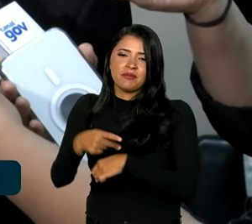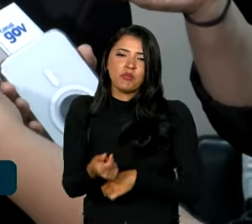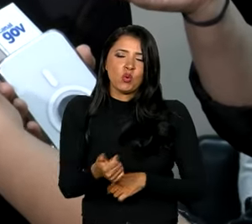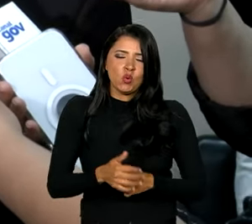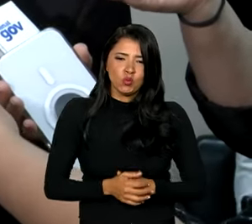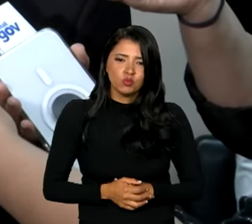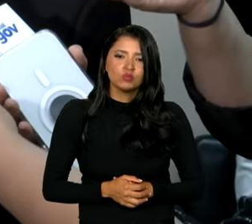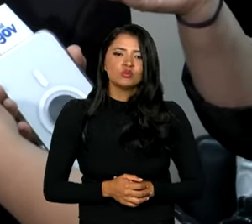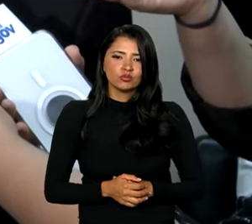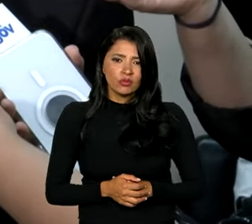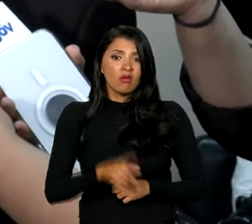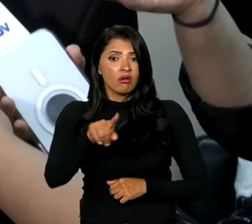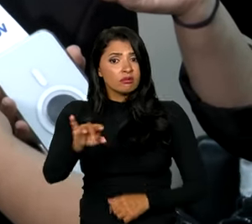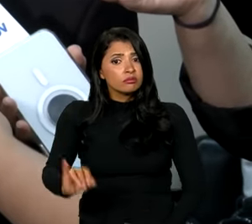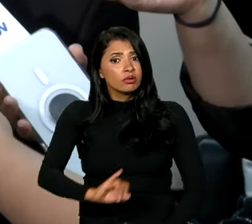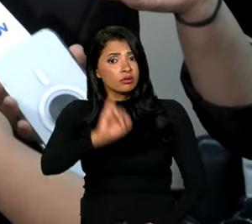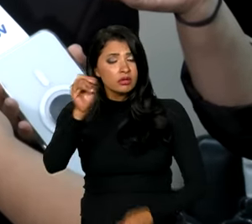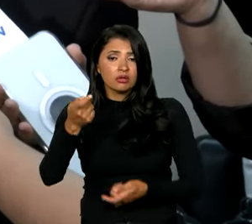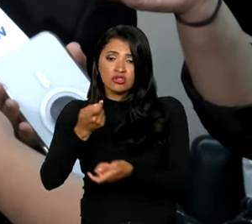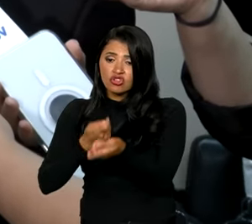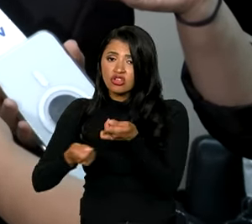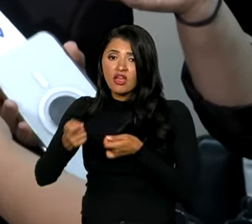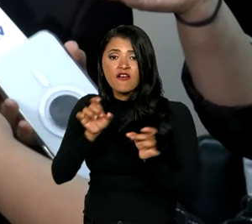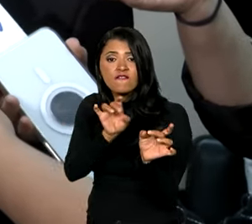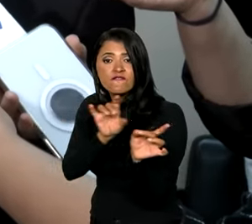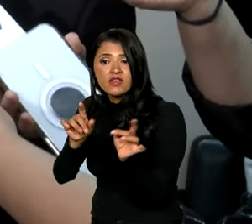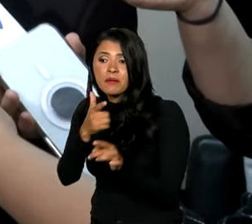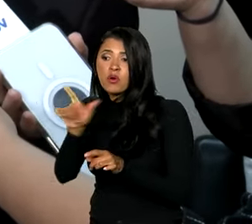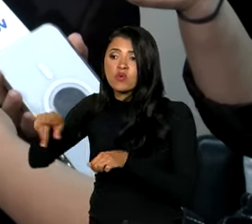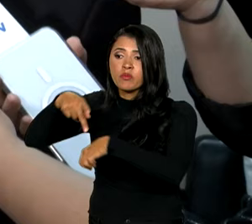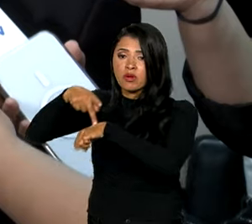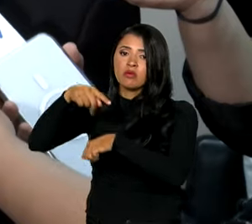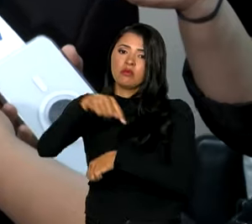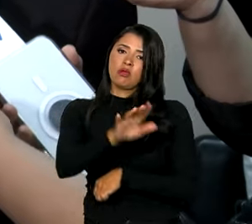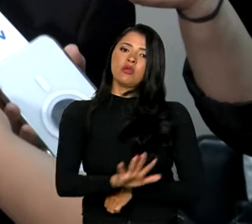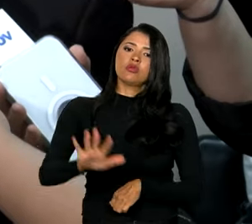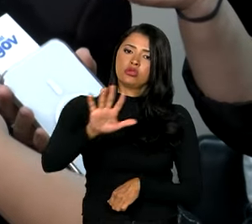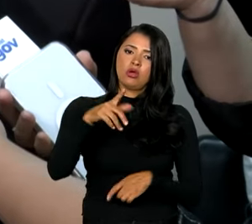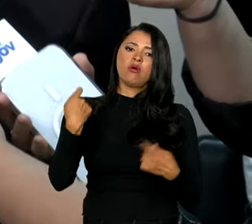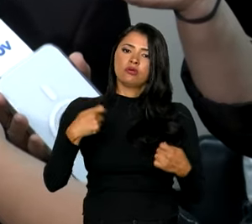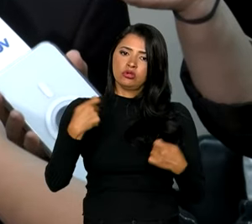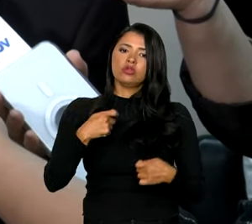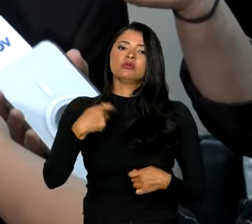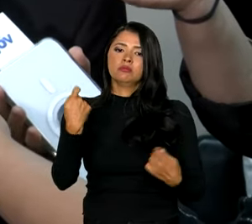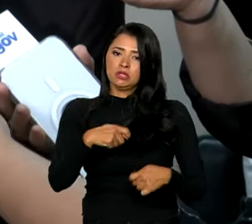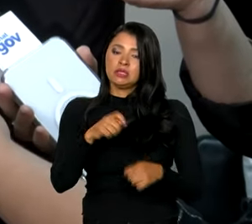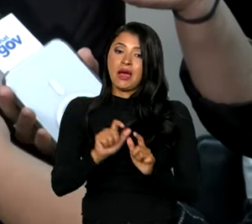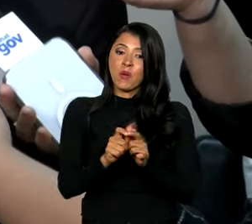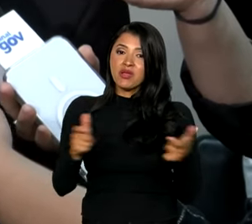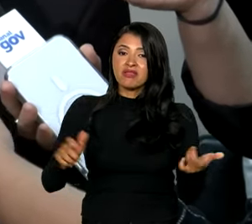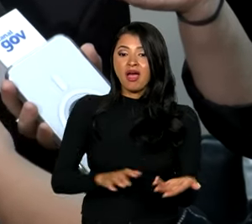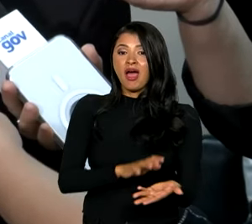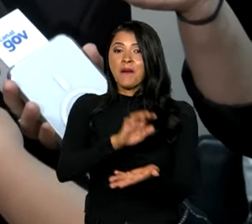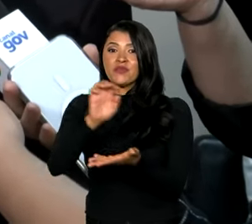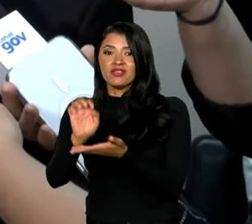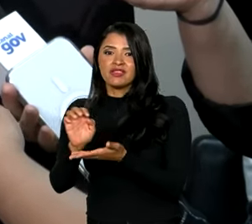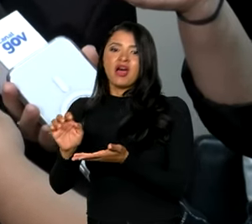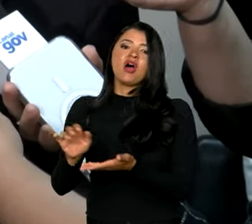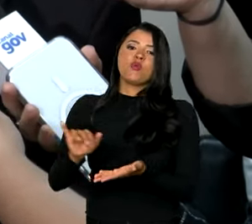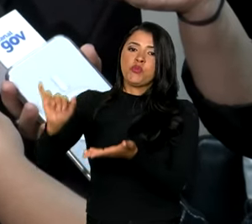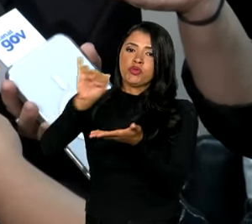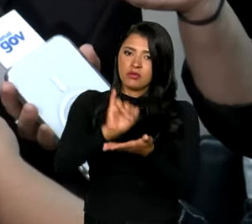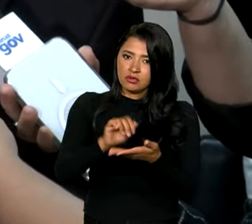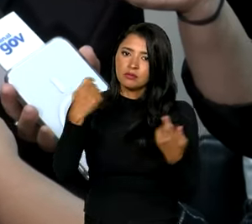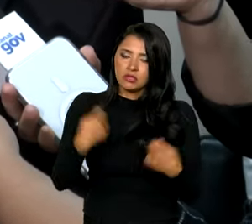fundamental o comércio exterior, especialmente na nossa região. Nós precisamos aumentar a exportação, importação. O